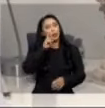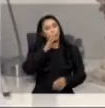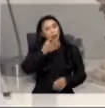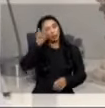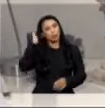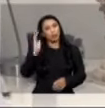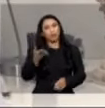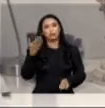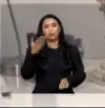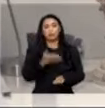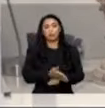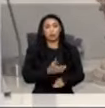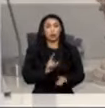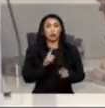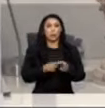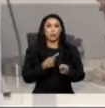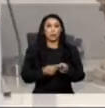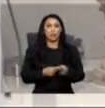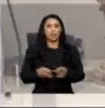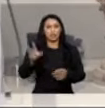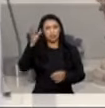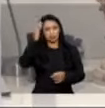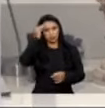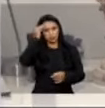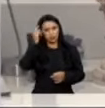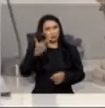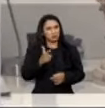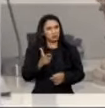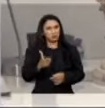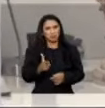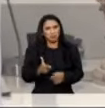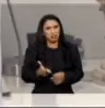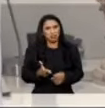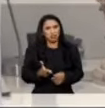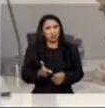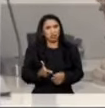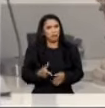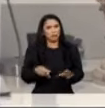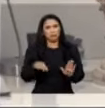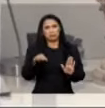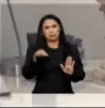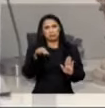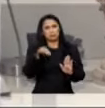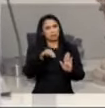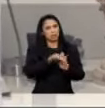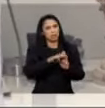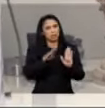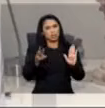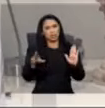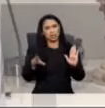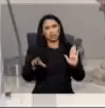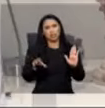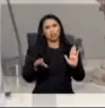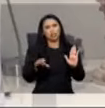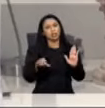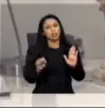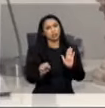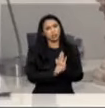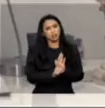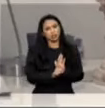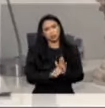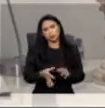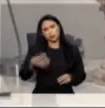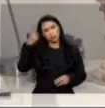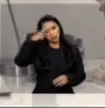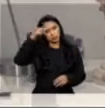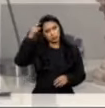final, porque ele entendia, num primeiro momento, que não caberia referendo dessa medida liminar concedida pelo ministro Luiz Roberto Barroso,